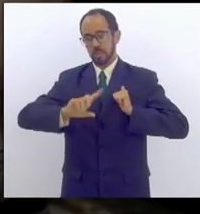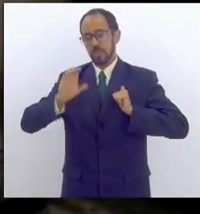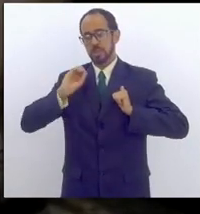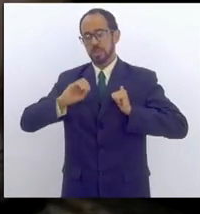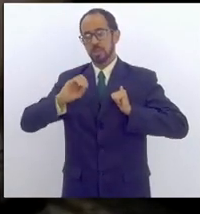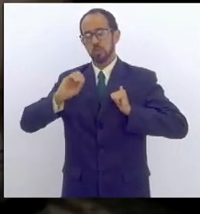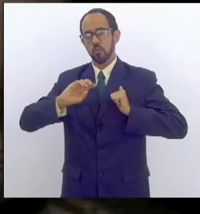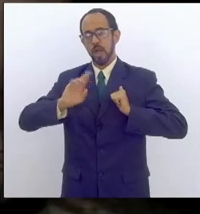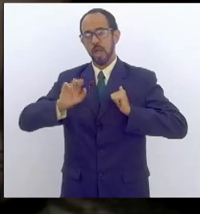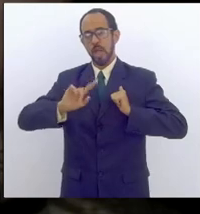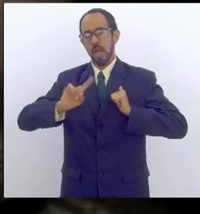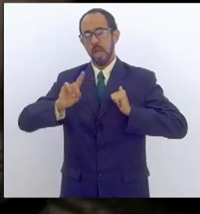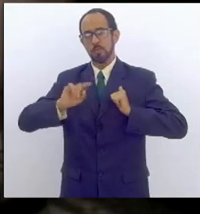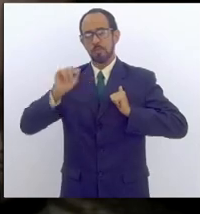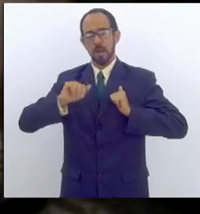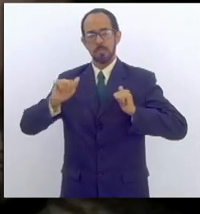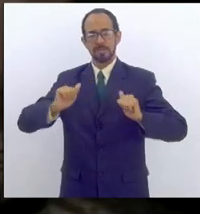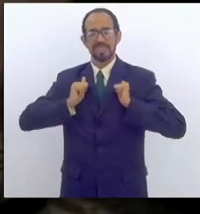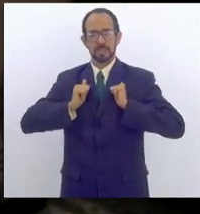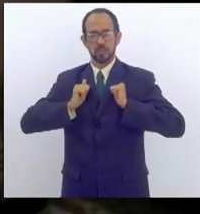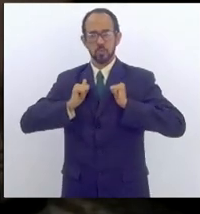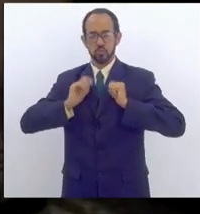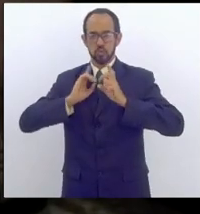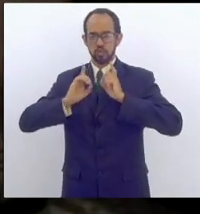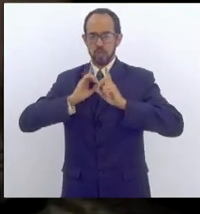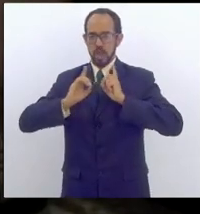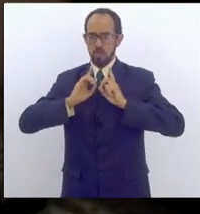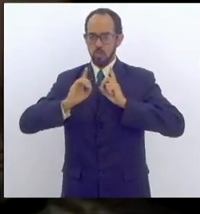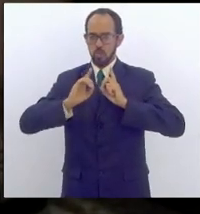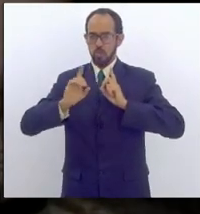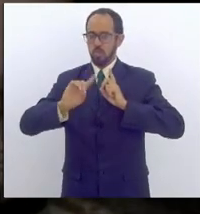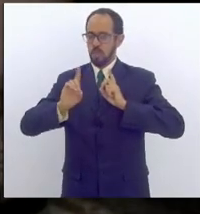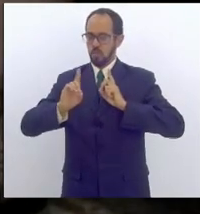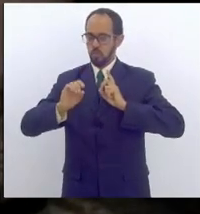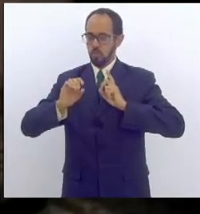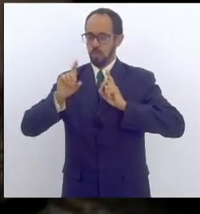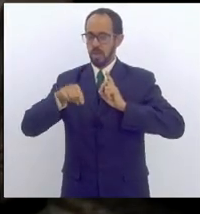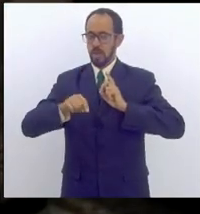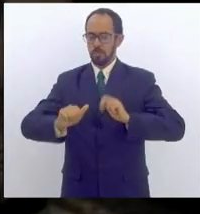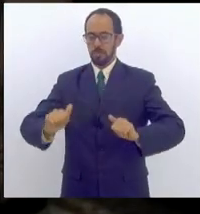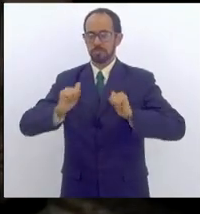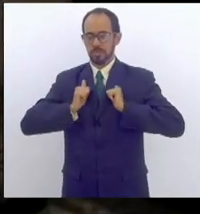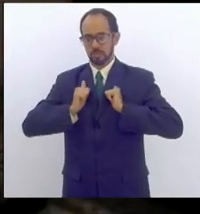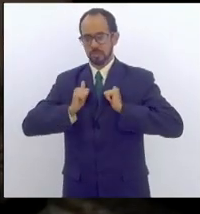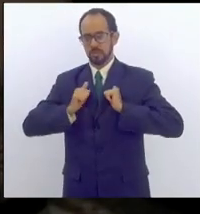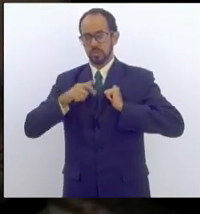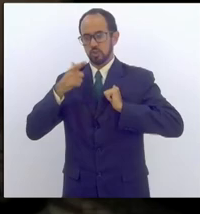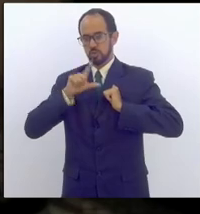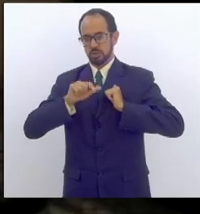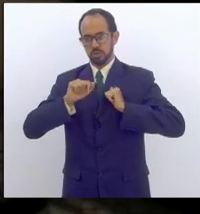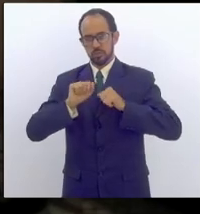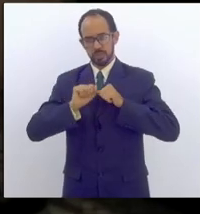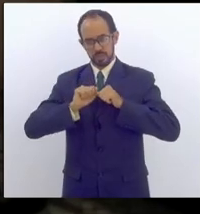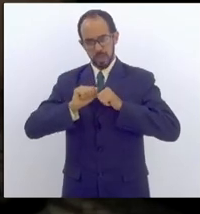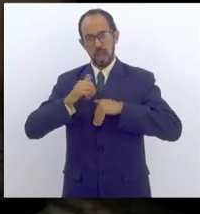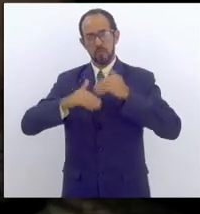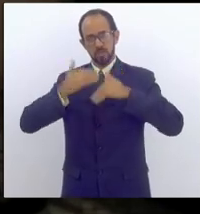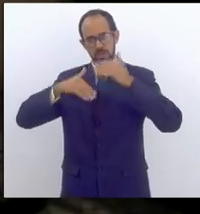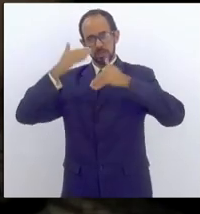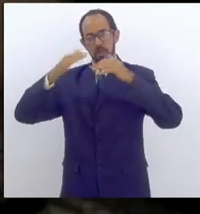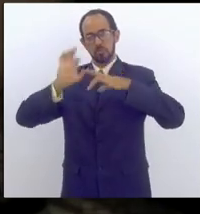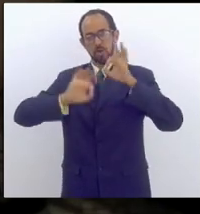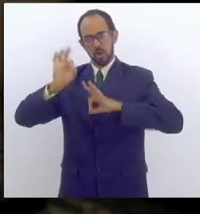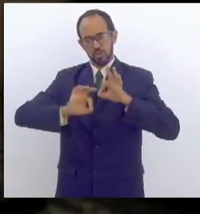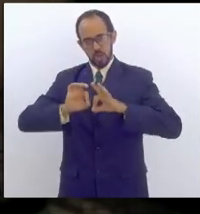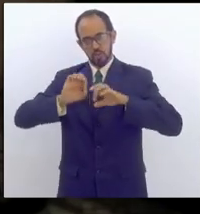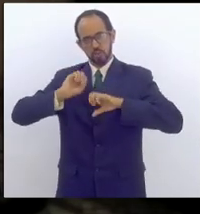de diálogo no parlamento, mas sim uma abstenção para que a gente possa fazer avançar. Avançar em projetos de educação,